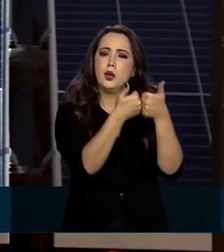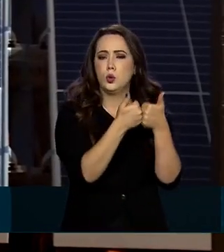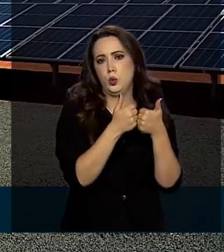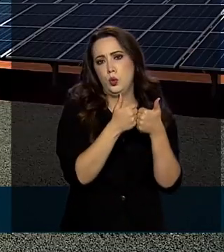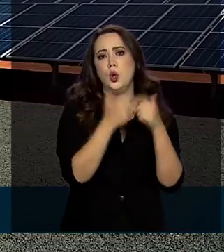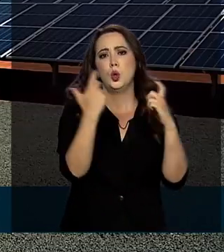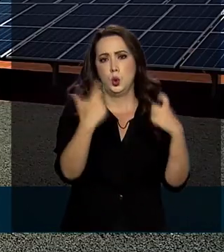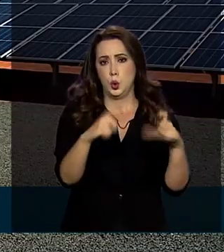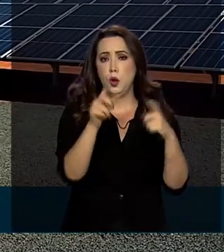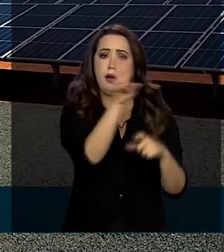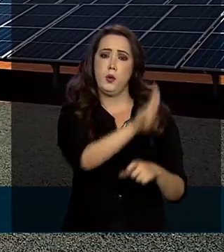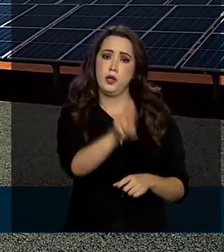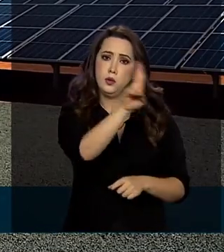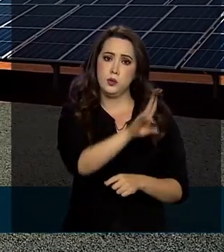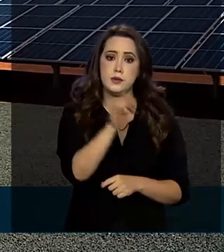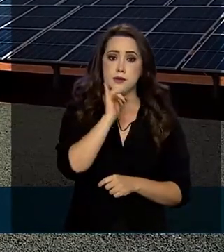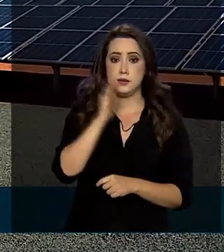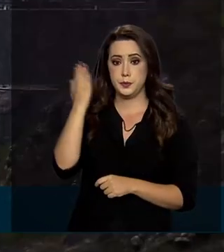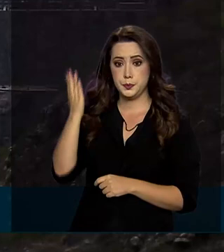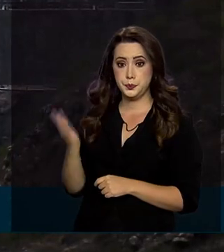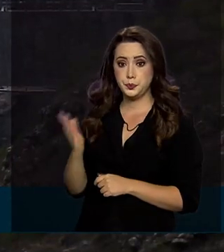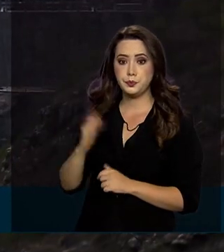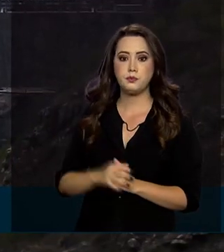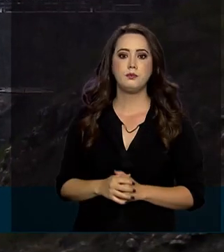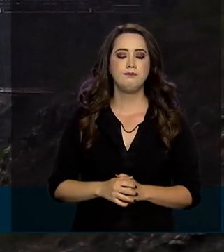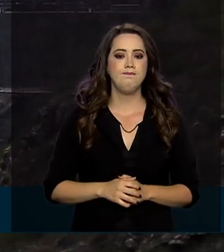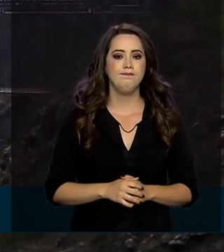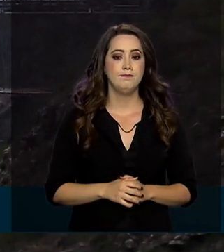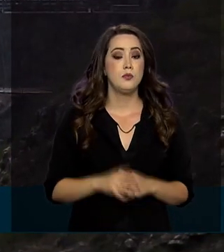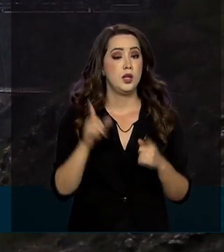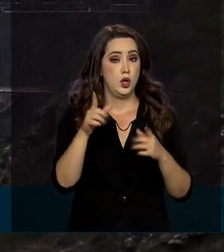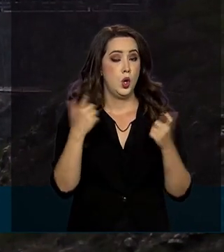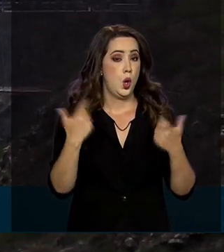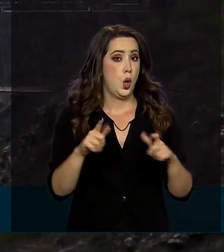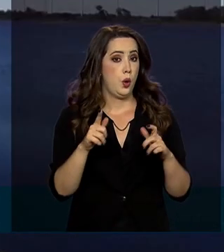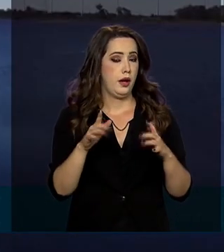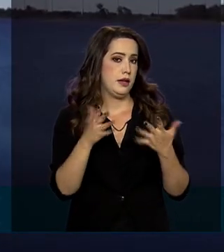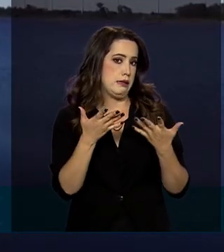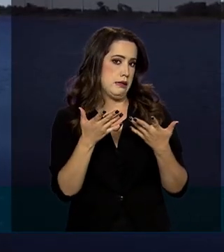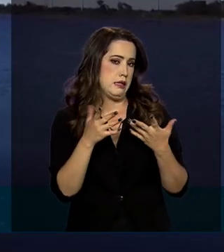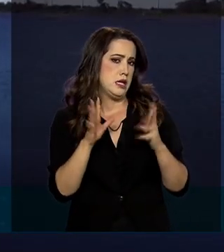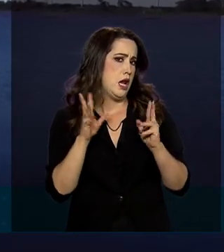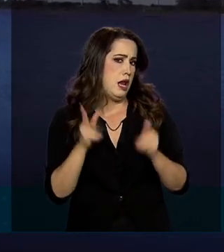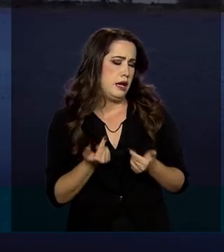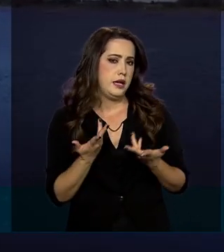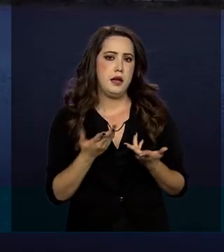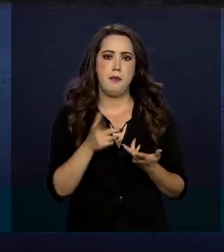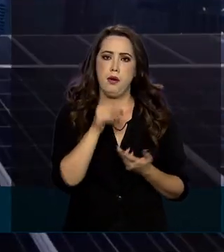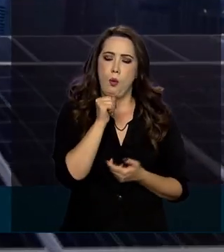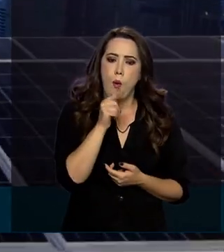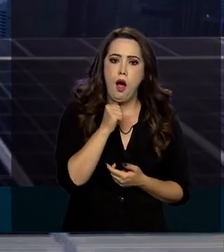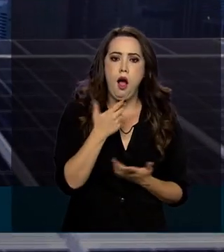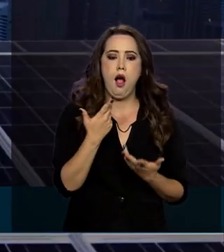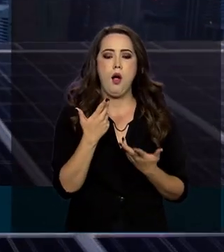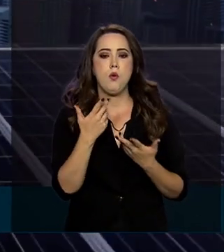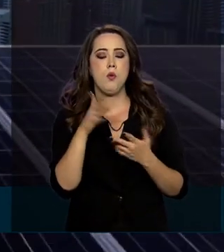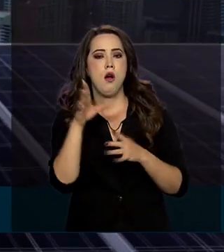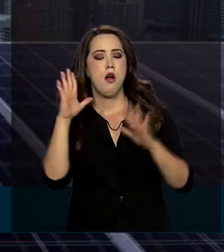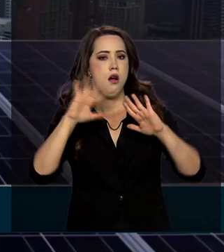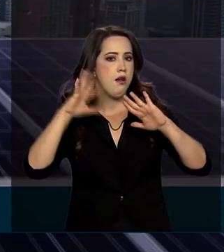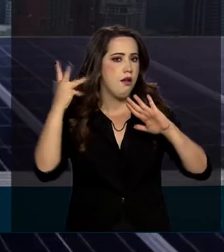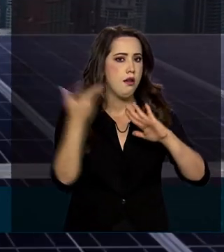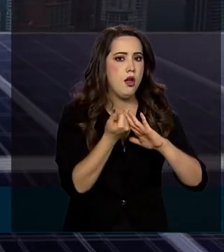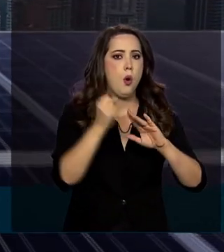de consumo, como a de Caldas Novas. As fontes limpas, hidrelétrica, eólica, biomassa e solar,